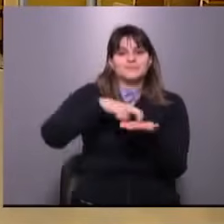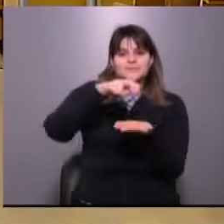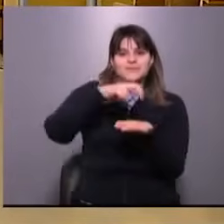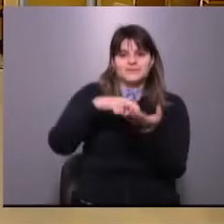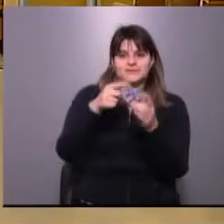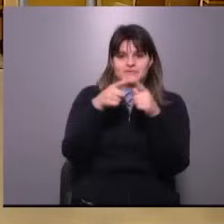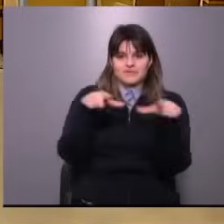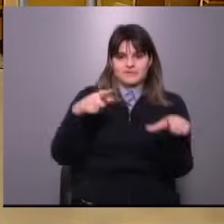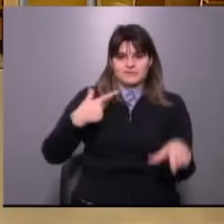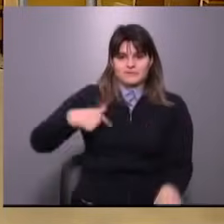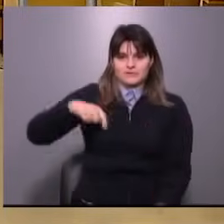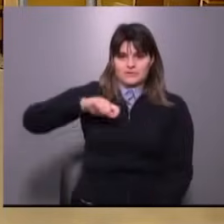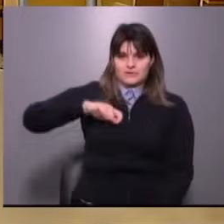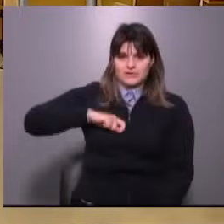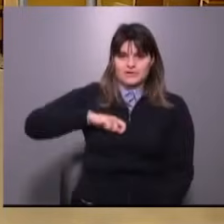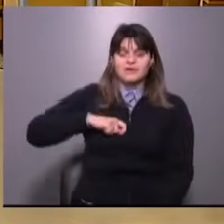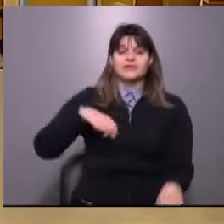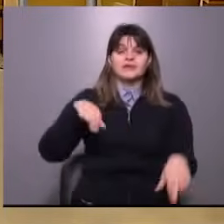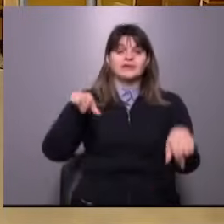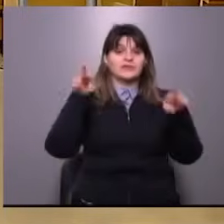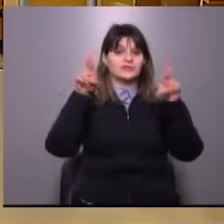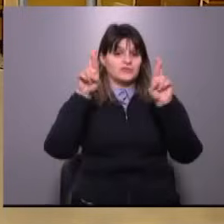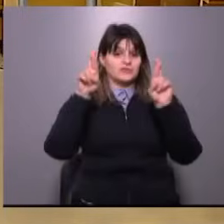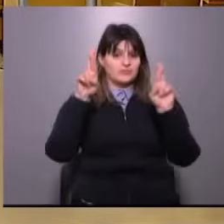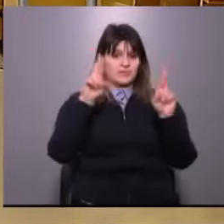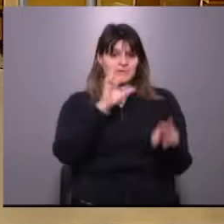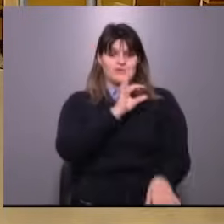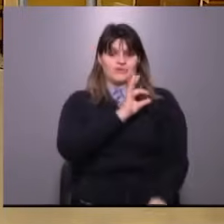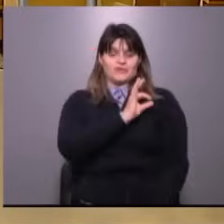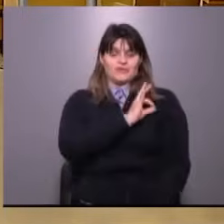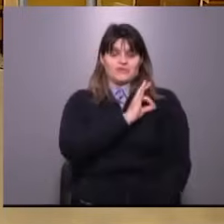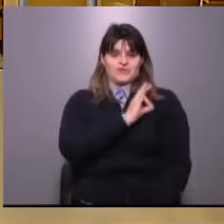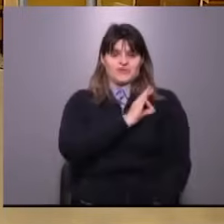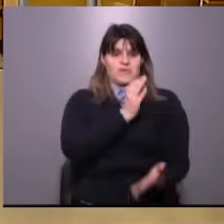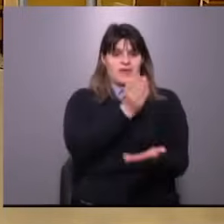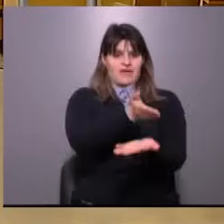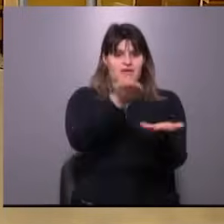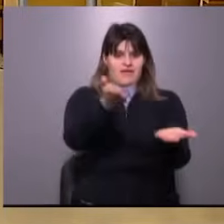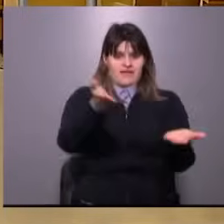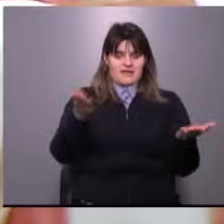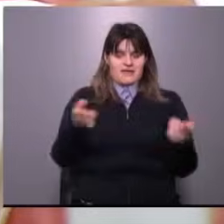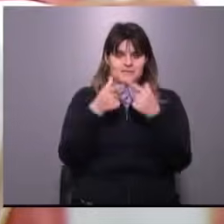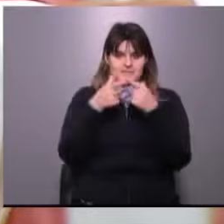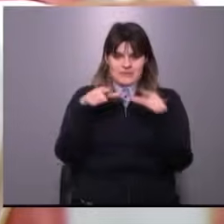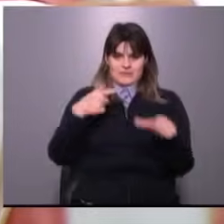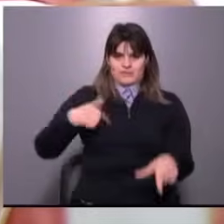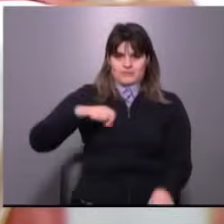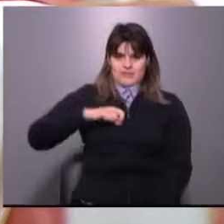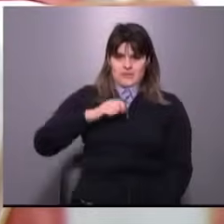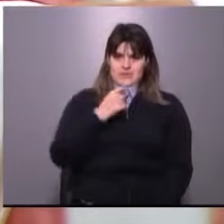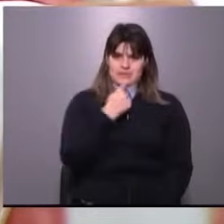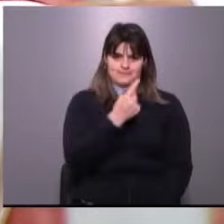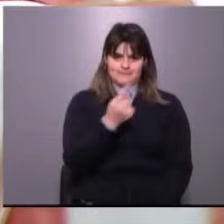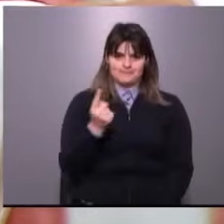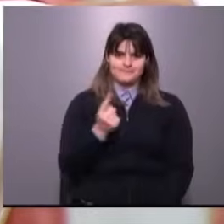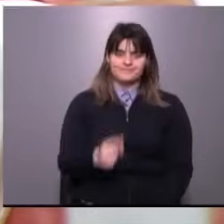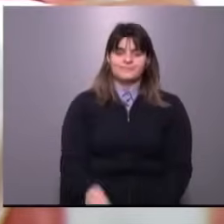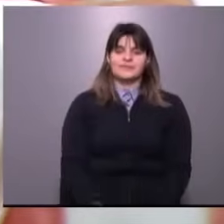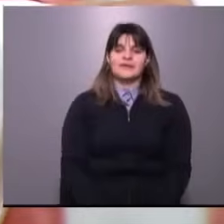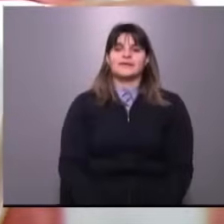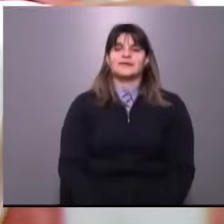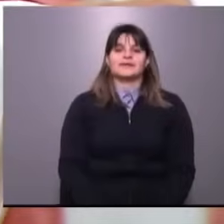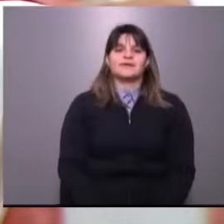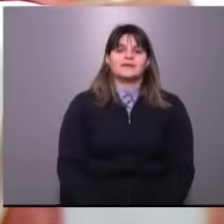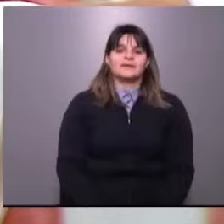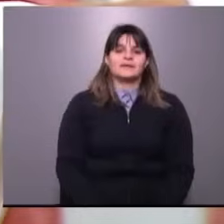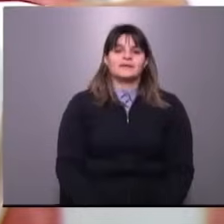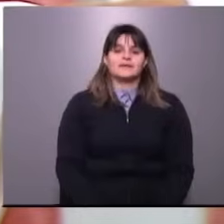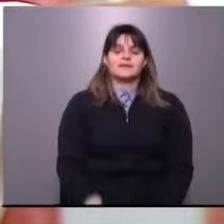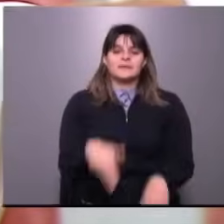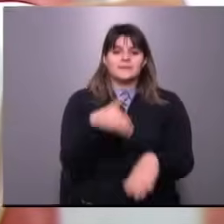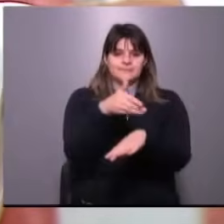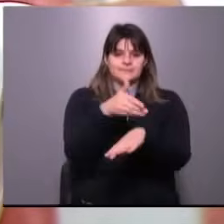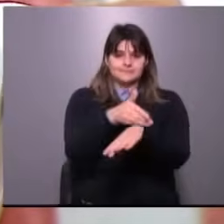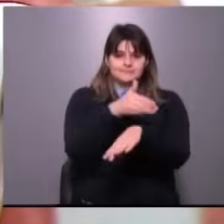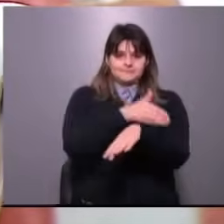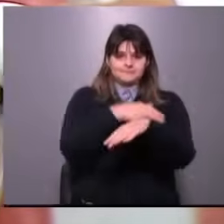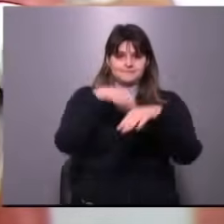Muito estimados peregrinos de habla hispana, o Senhor esteja com vosotros.